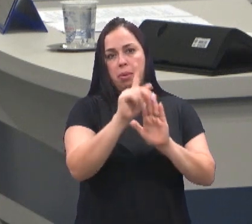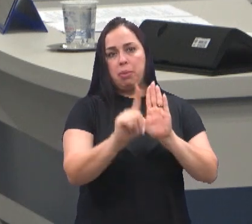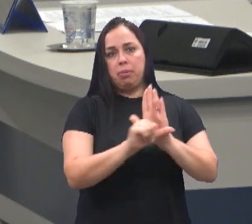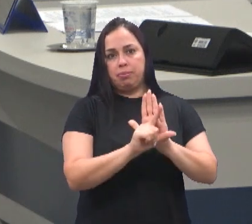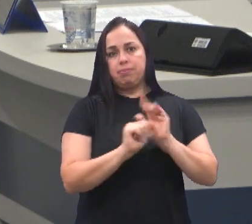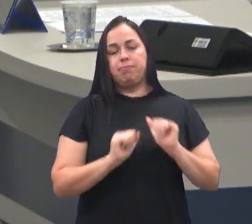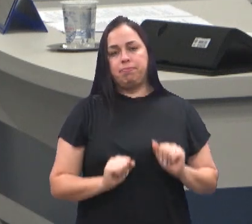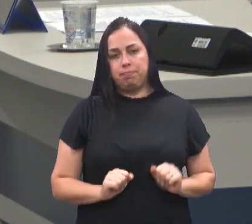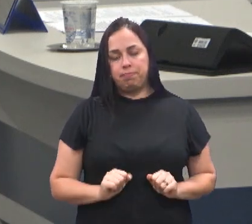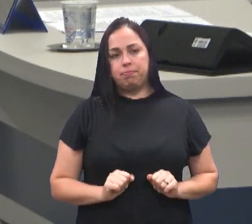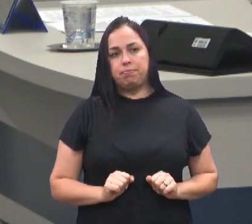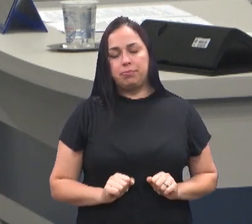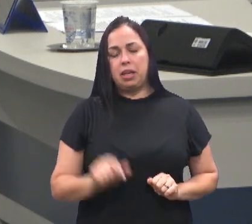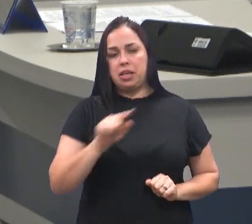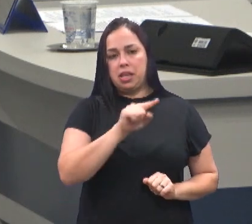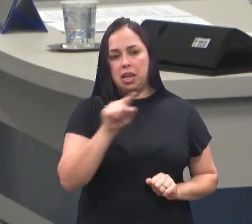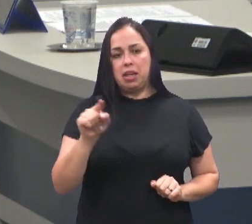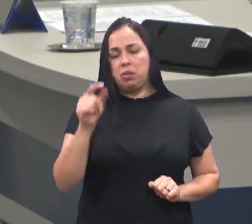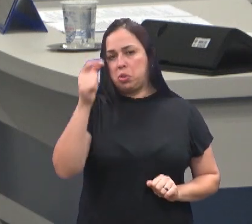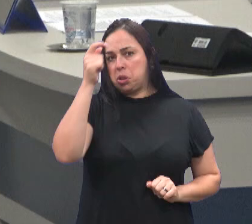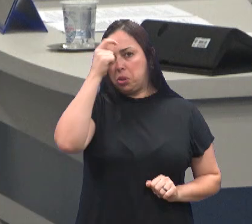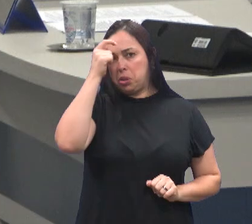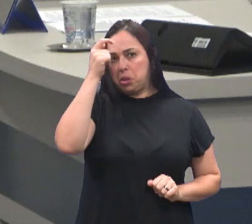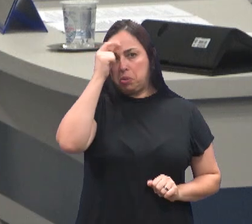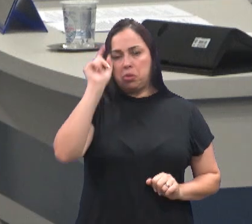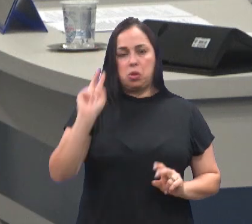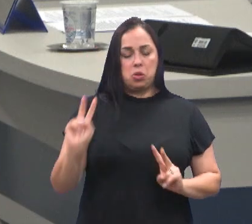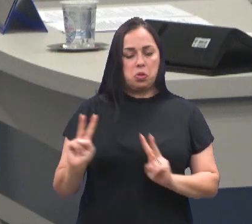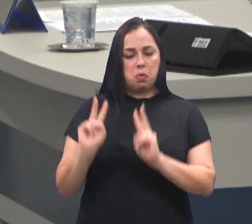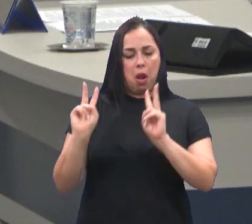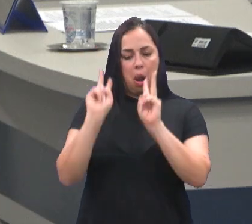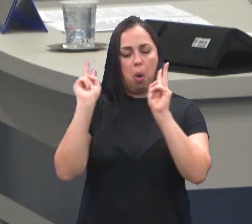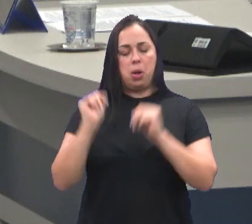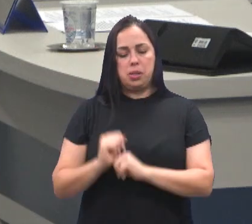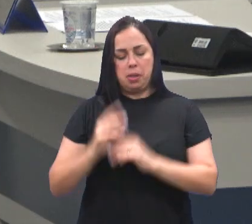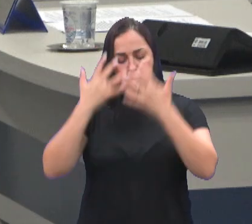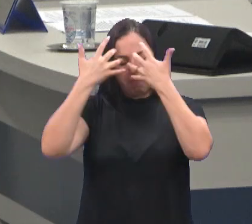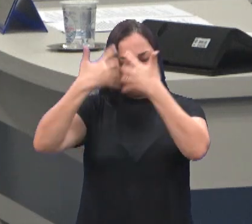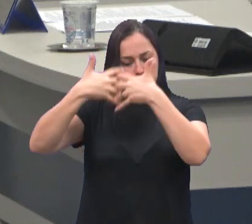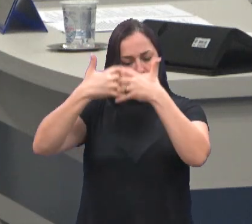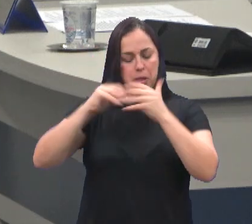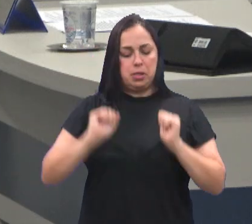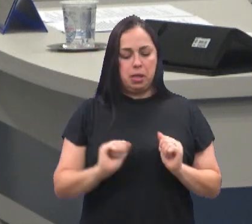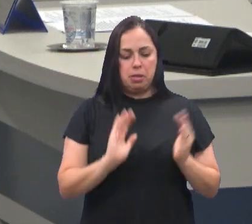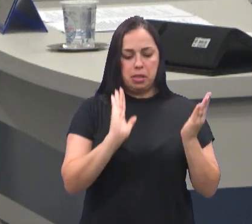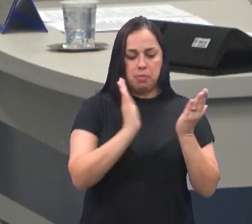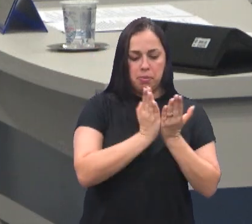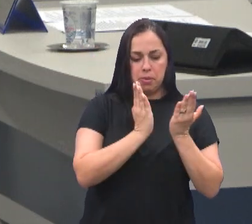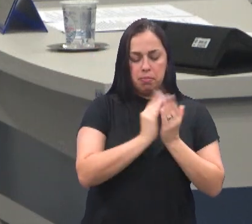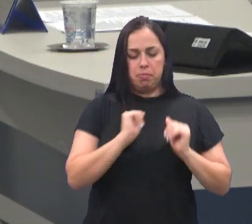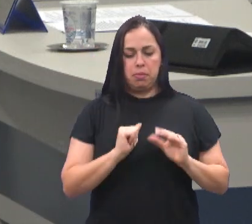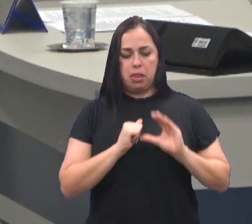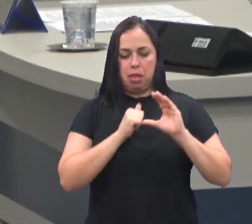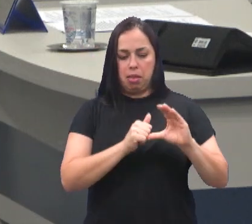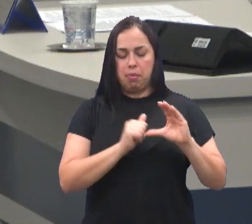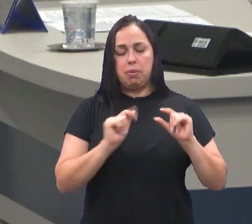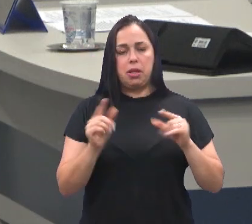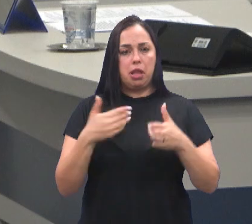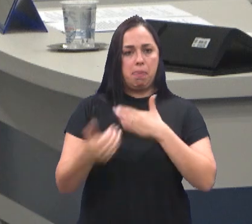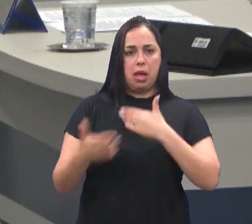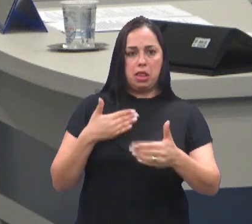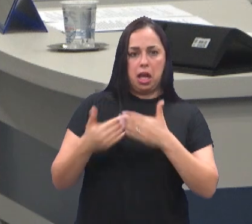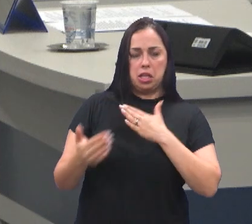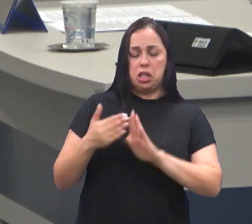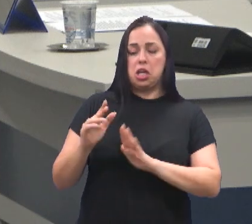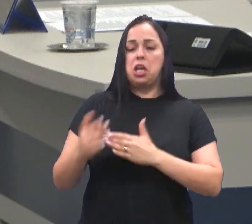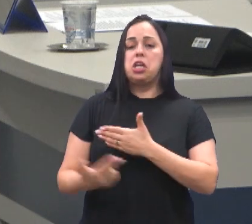acordo com a sua consciência, seus princípios e valores cristãos, e independente de autoria do